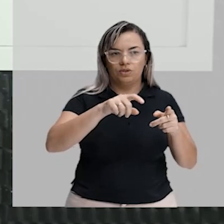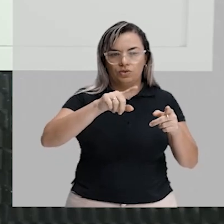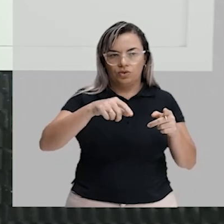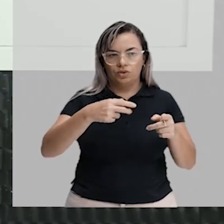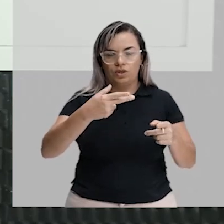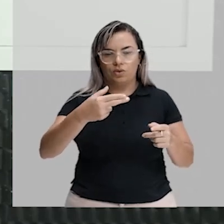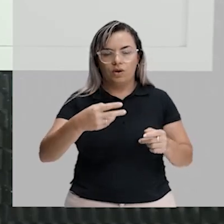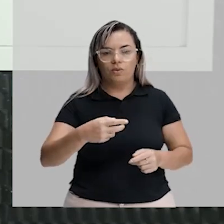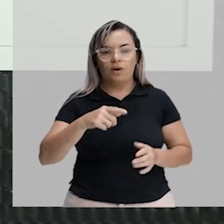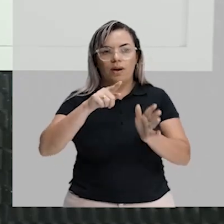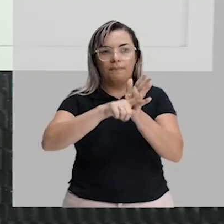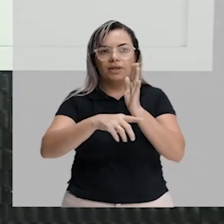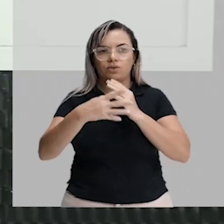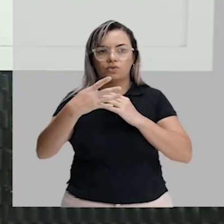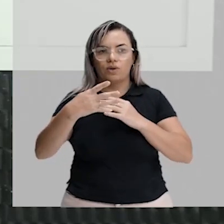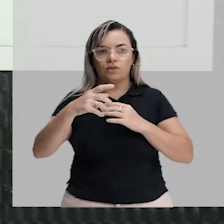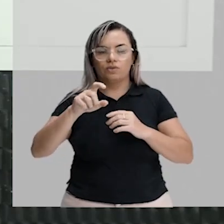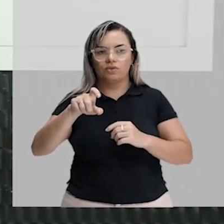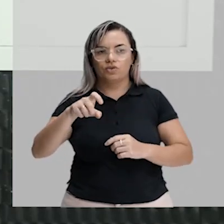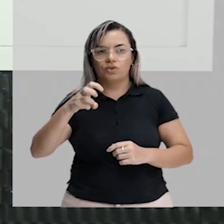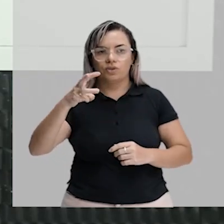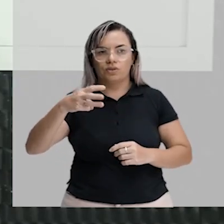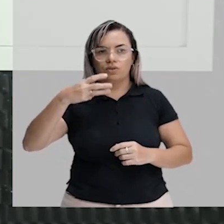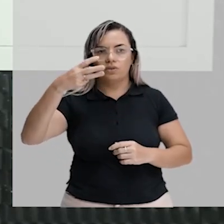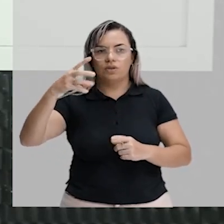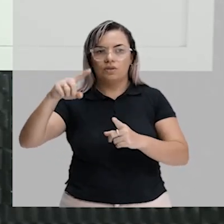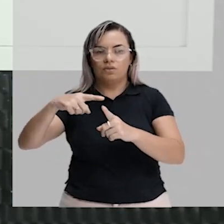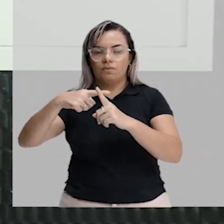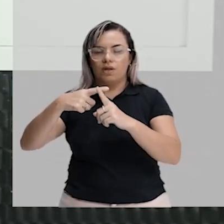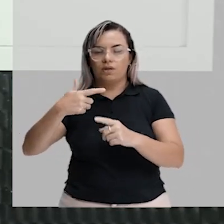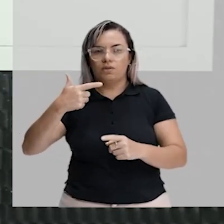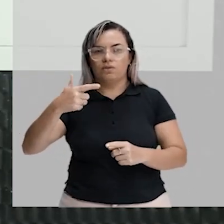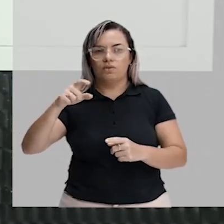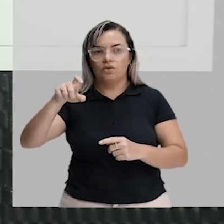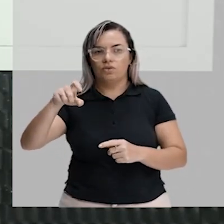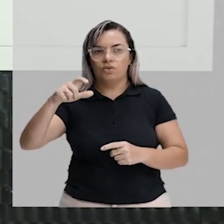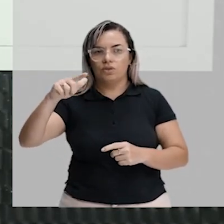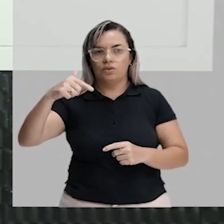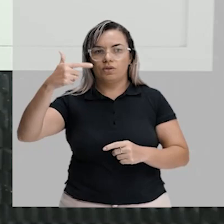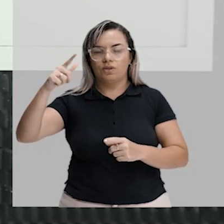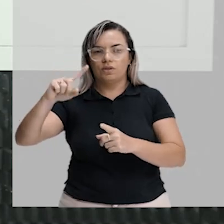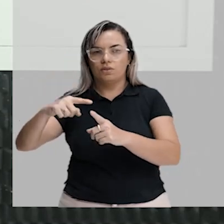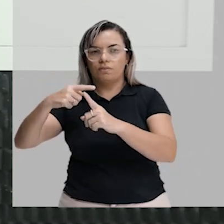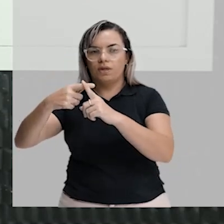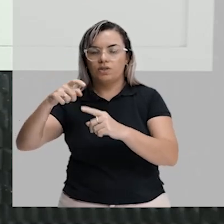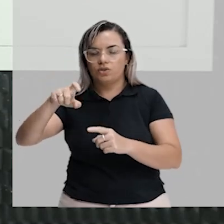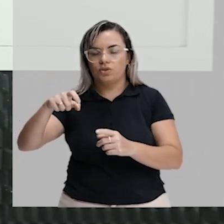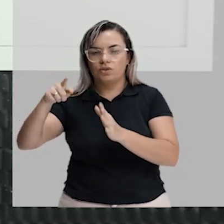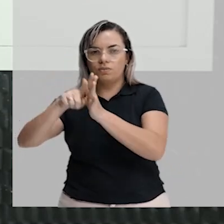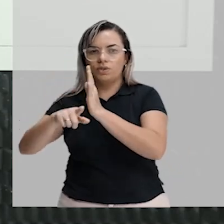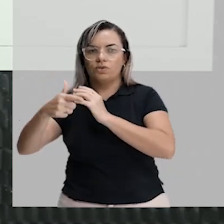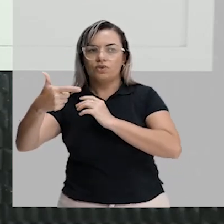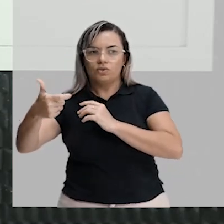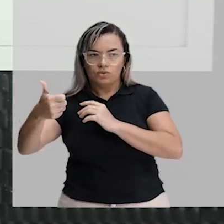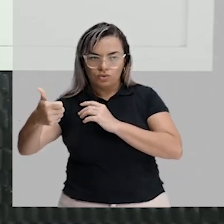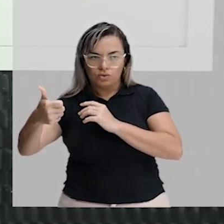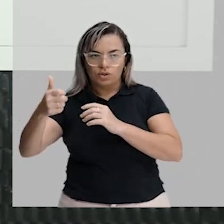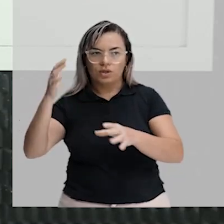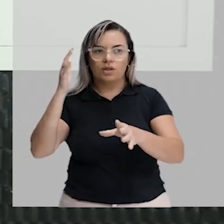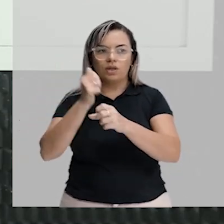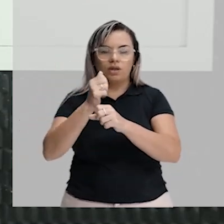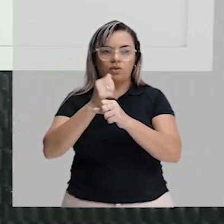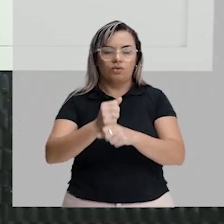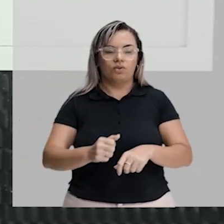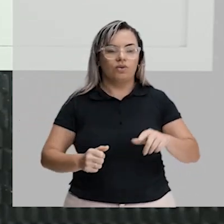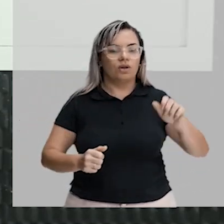P2. Então, é bom essas denominações, turma. P1, ele quer saber o valor numérico para x igual a 1. Tá? Como a gente